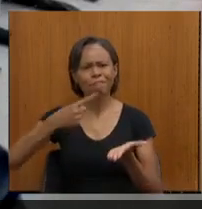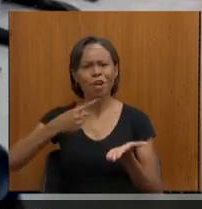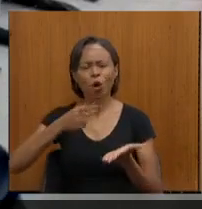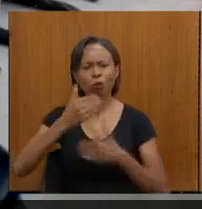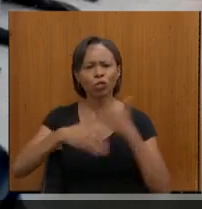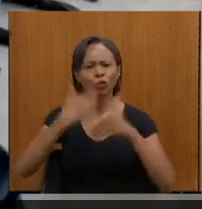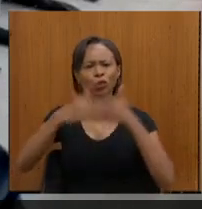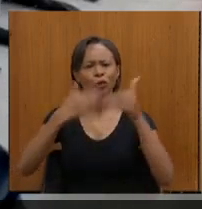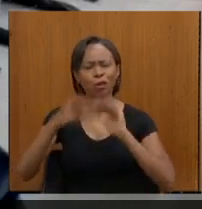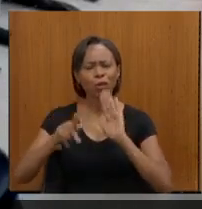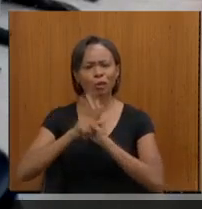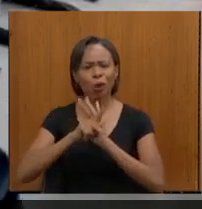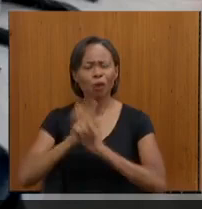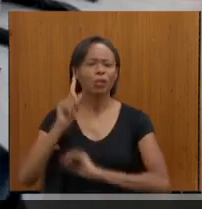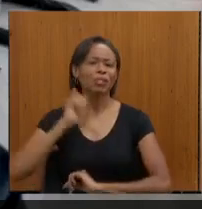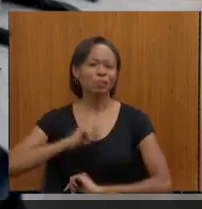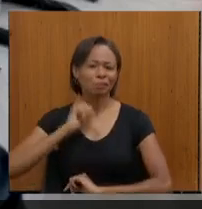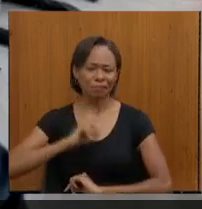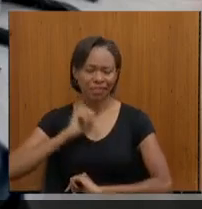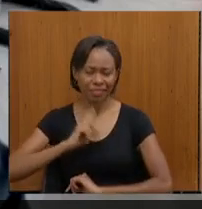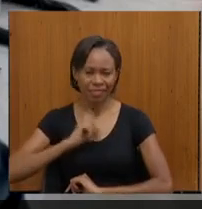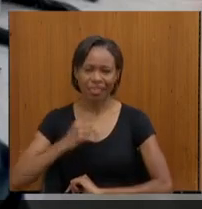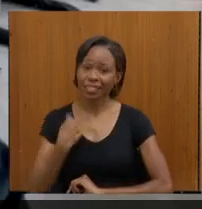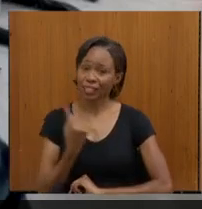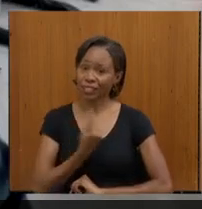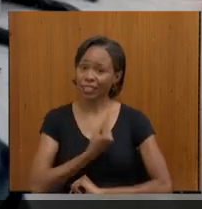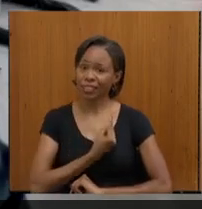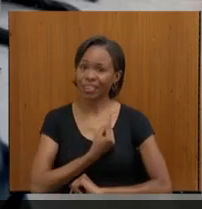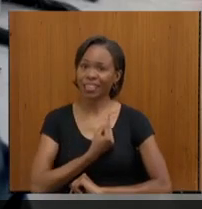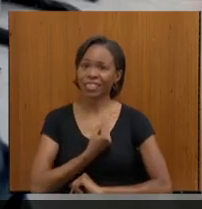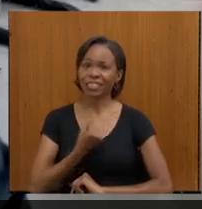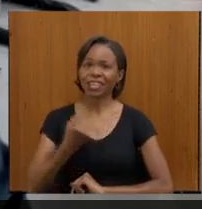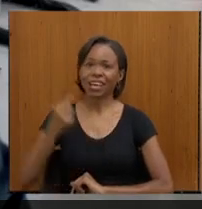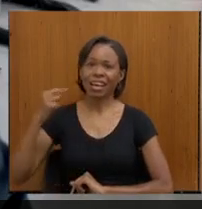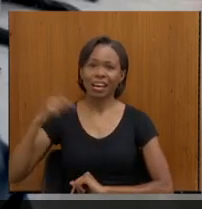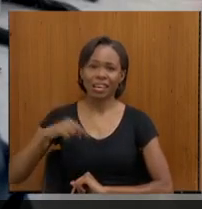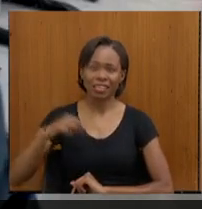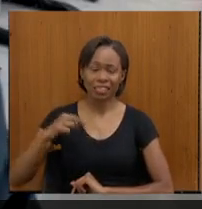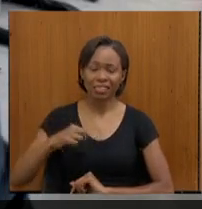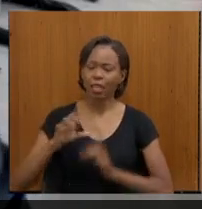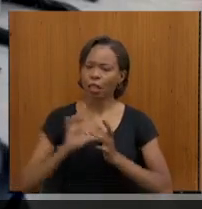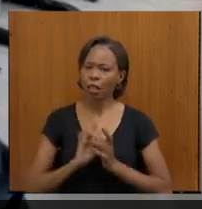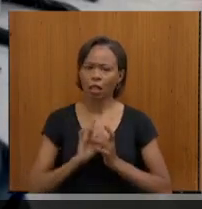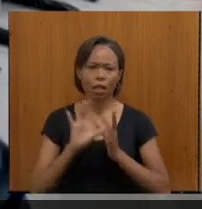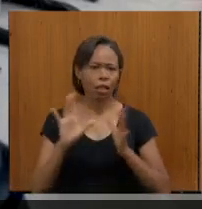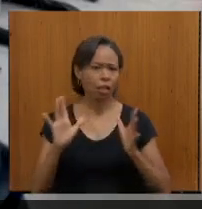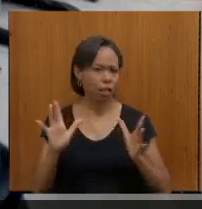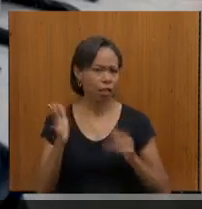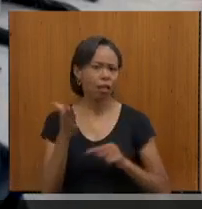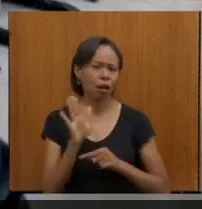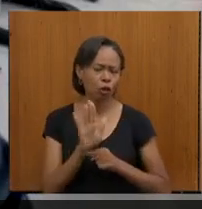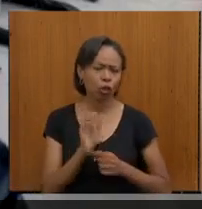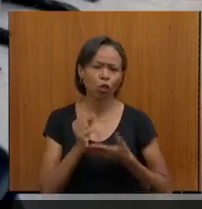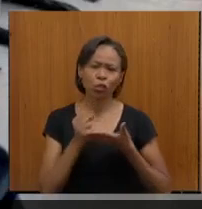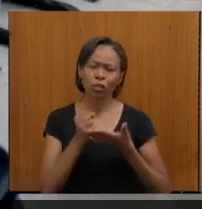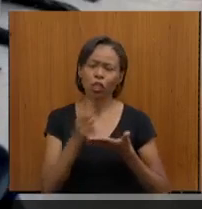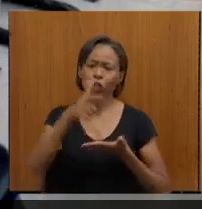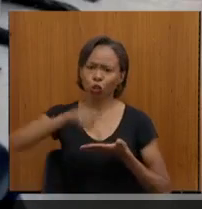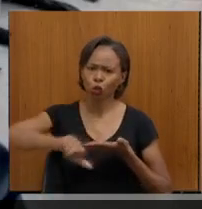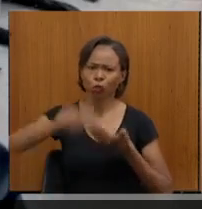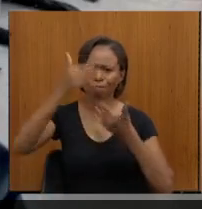é que torcer Minas Gerais e ficamos como acima acima de adiante à disposição de novo muito obrigado